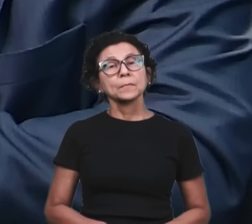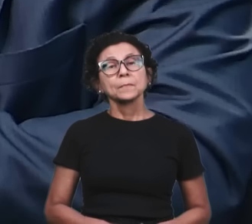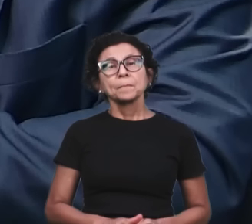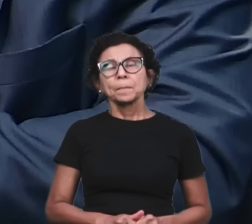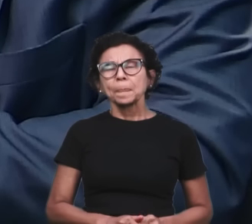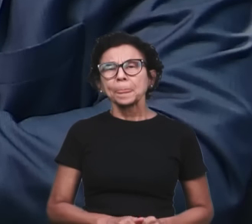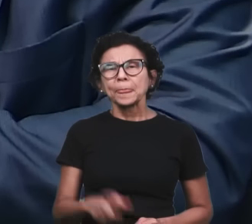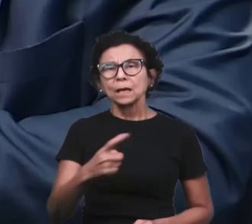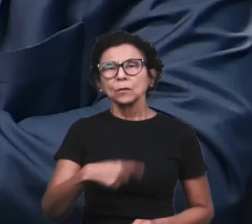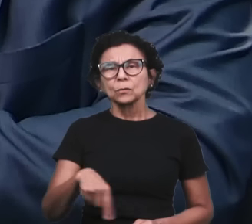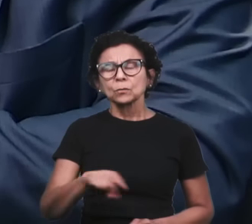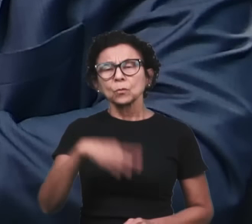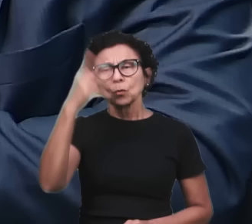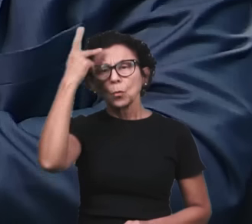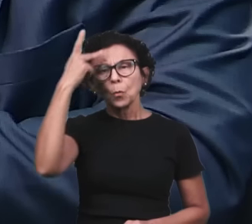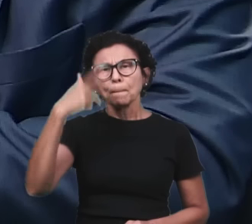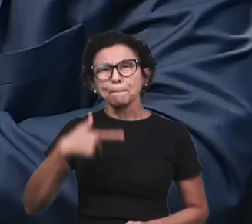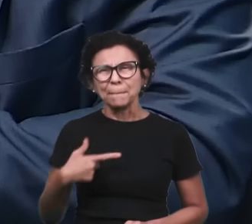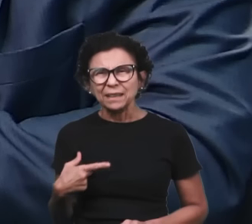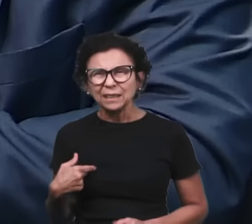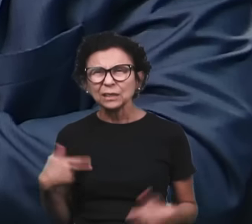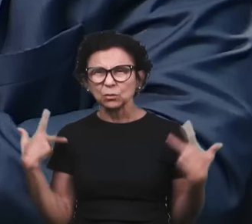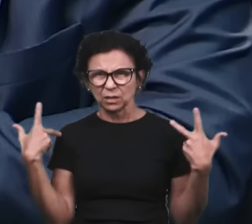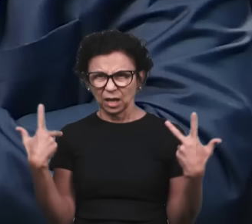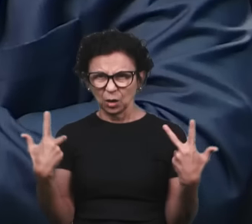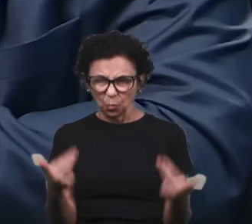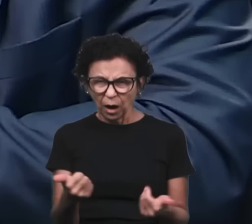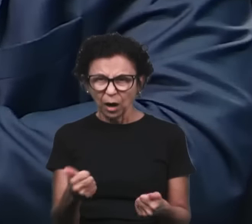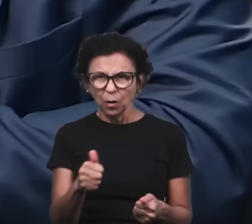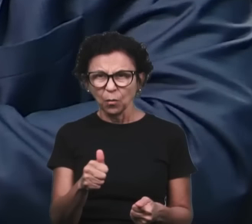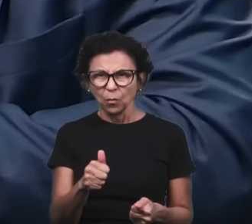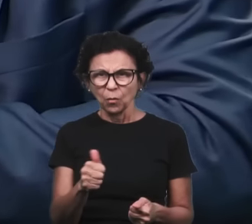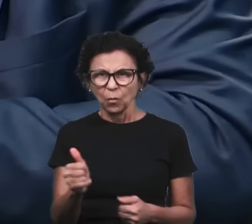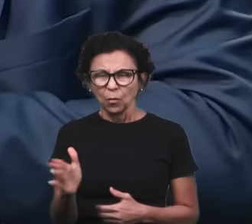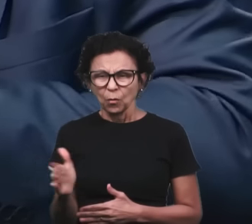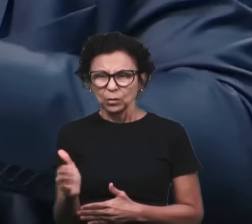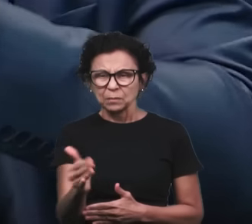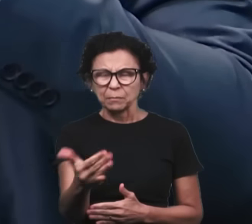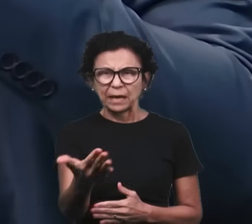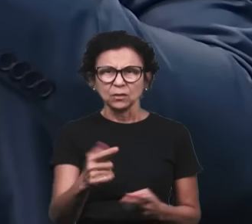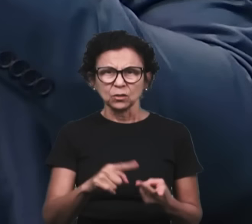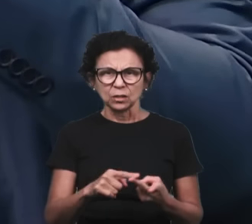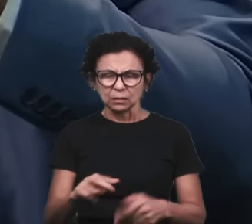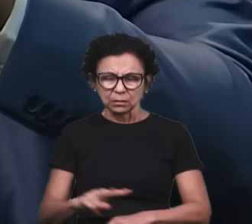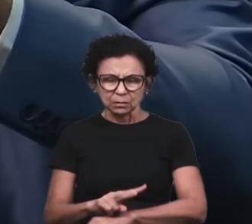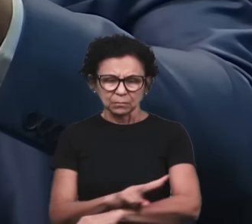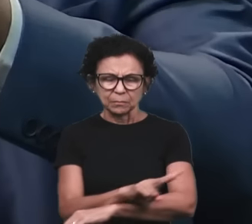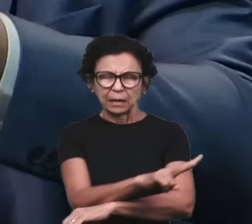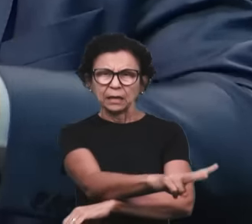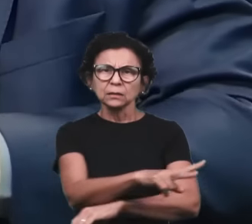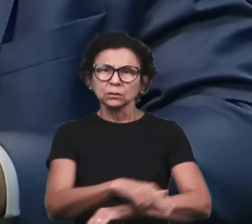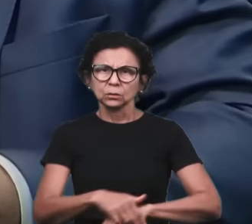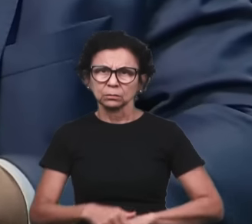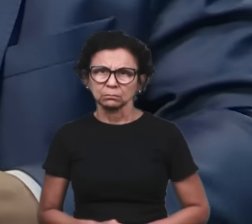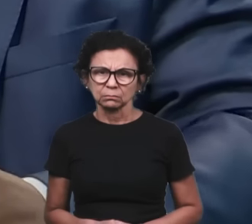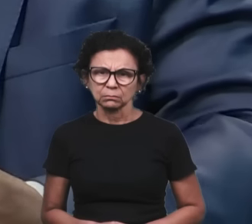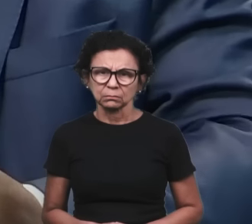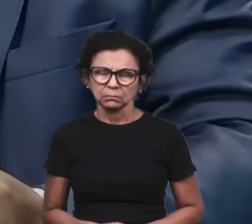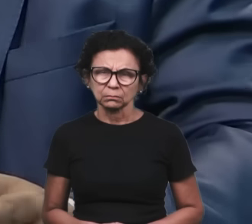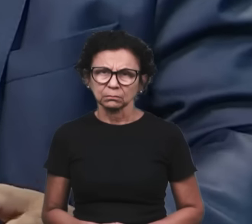os répteis, que não tem quem os governe. Então, peixe no mar não